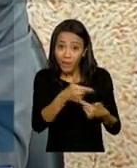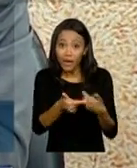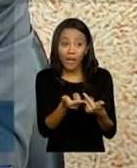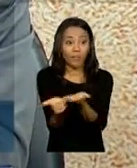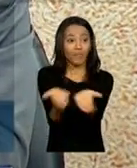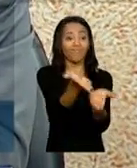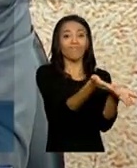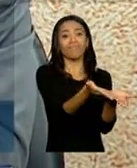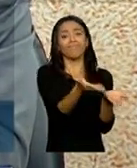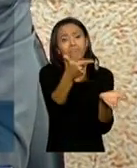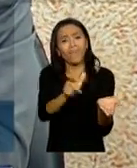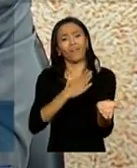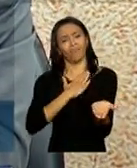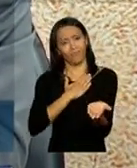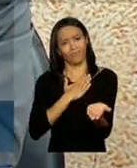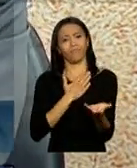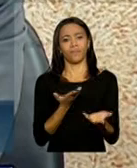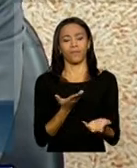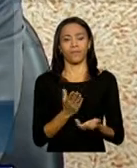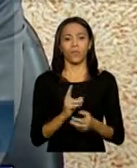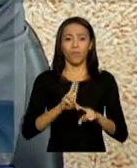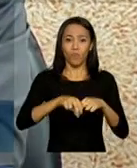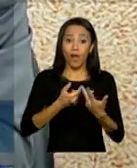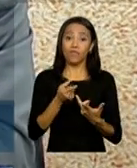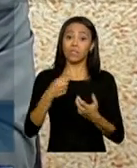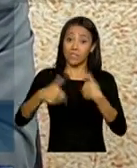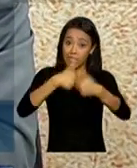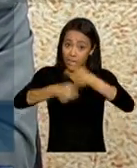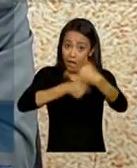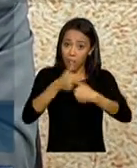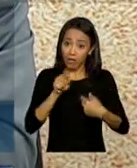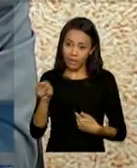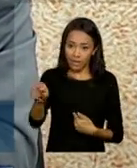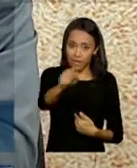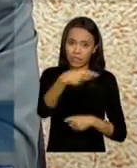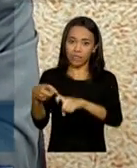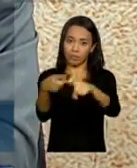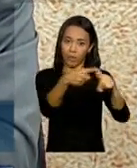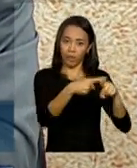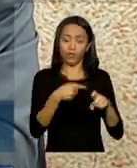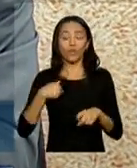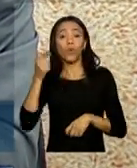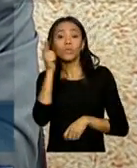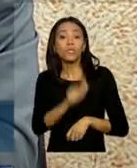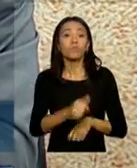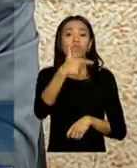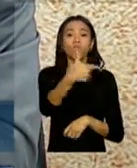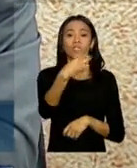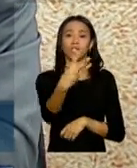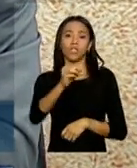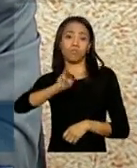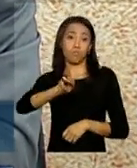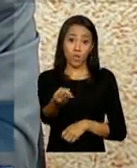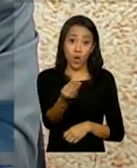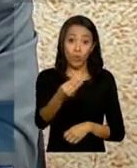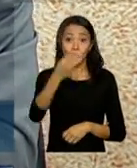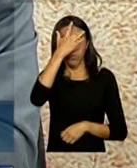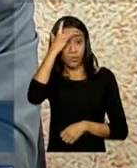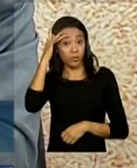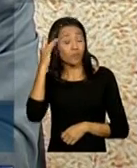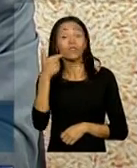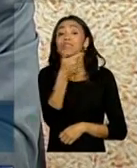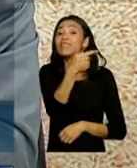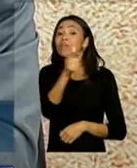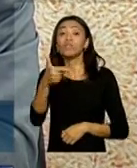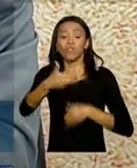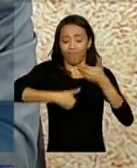desassistida né Eh por conta da atuação desses médicos nós já atingimos 23 milhões de brasileiros que não tinham médicos nos seus